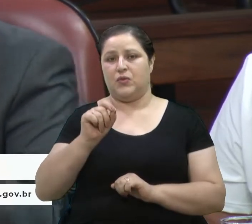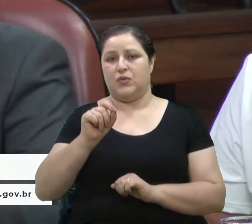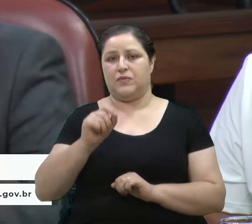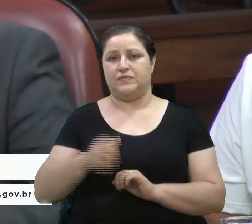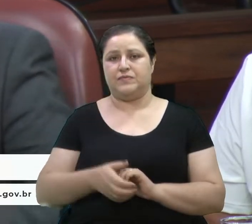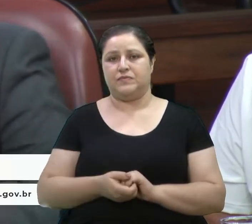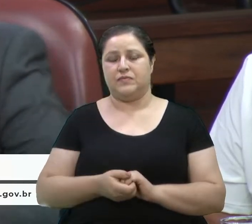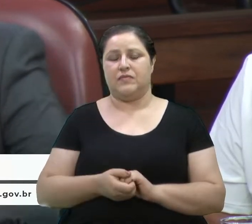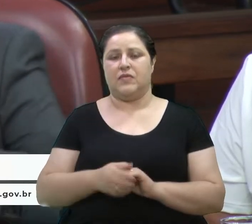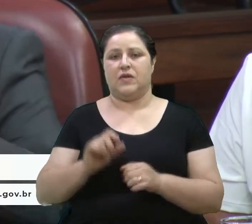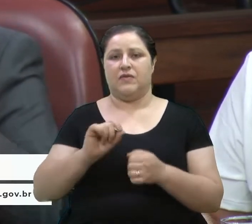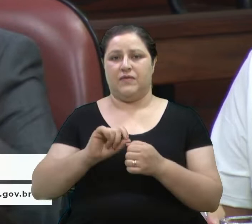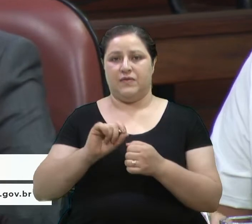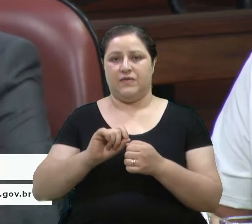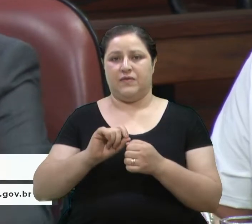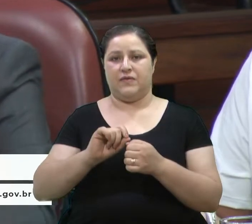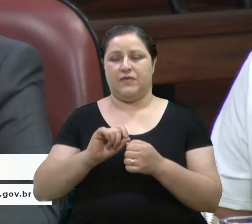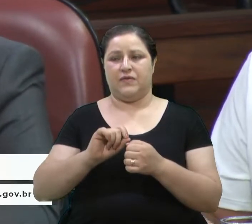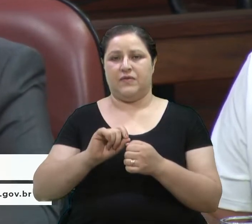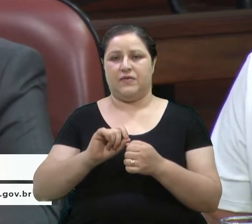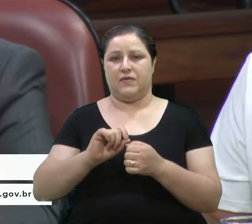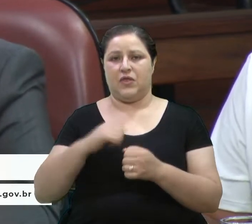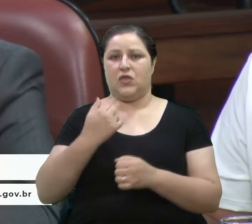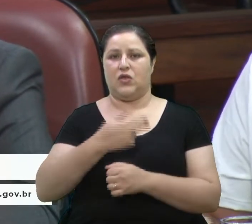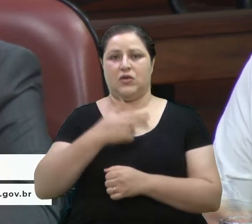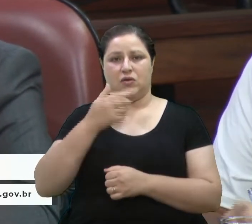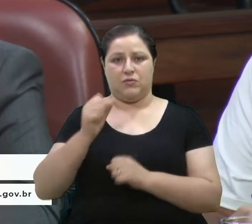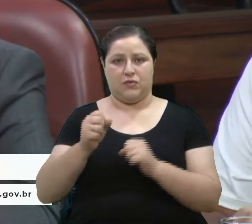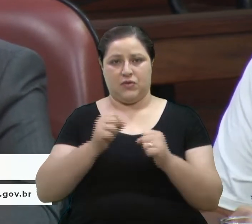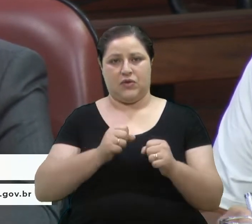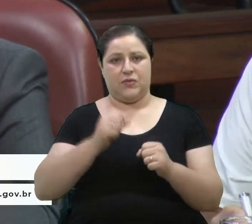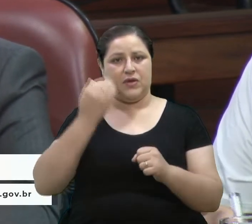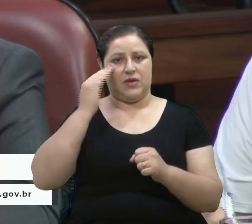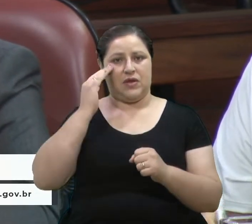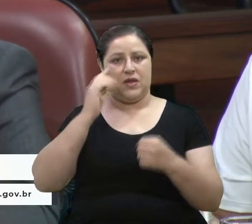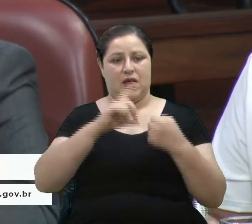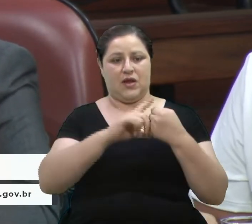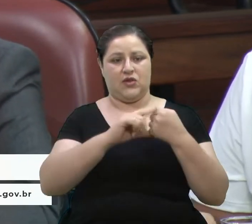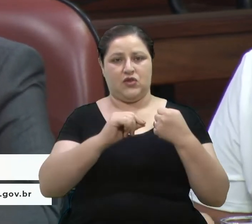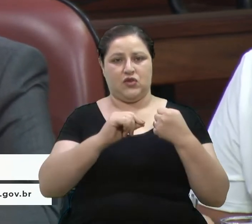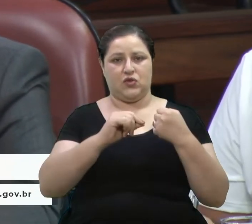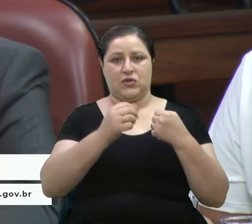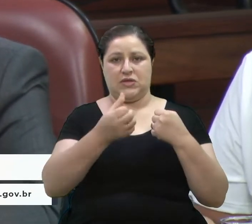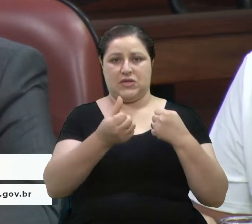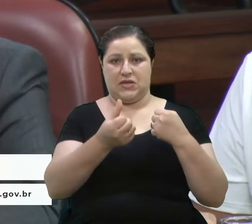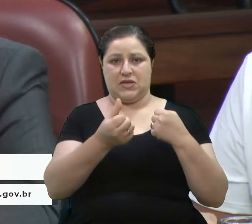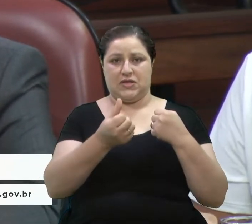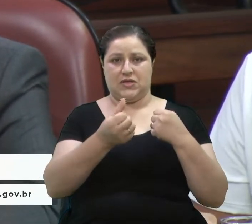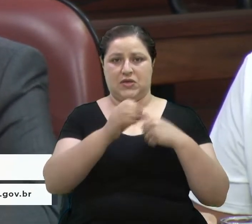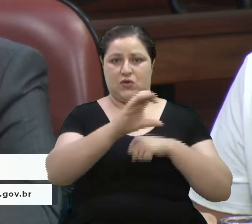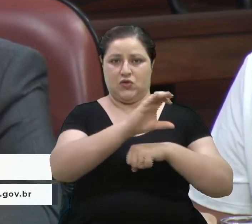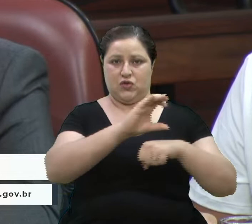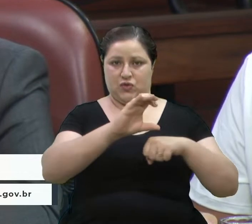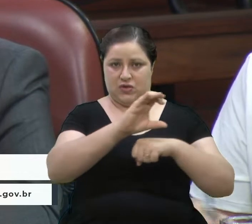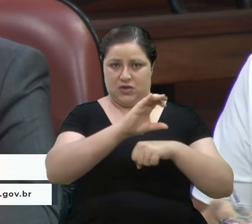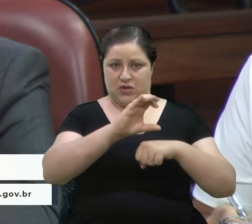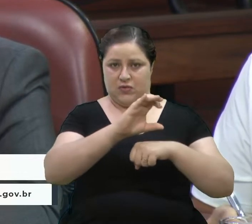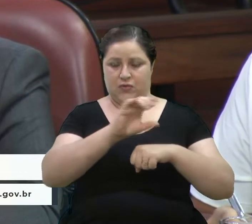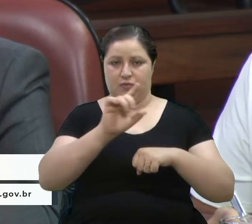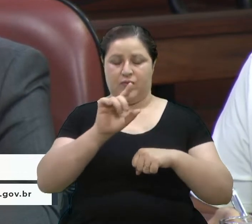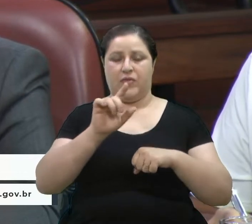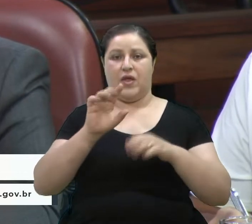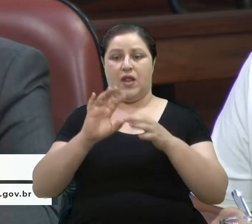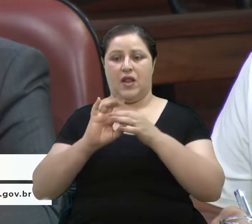e fazendo com que nós possamos entender o que diz o artigo 6º da Constituição. É inviolável